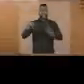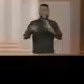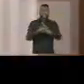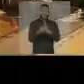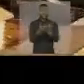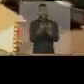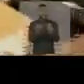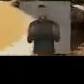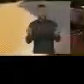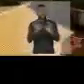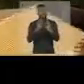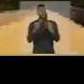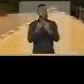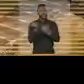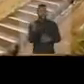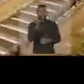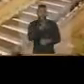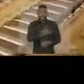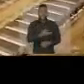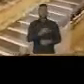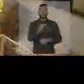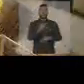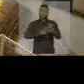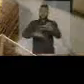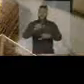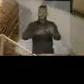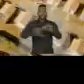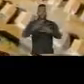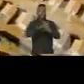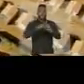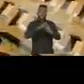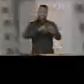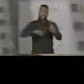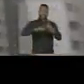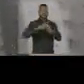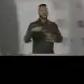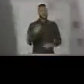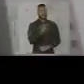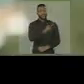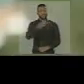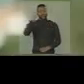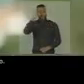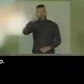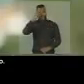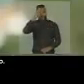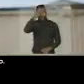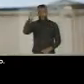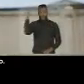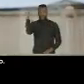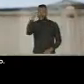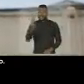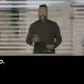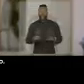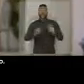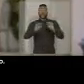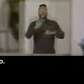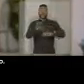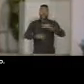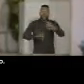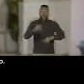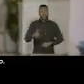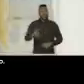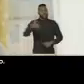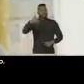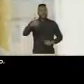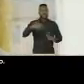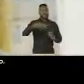o sonho da casa própria para milhões de famílias. Foi a maior transformação social da nossa história e o brasileiro chegou a ser